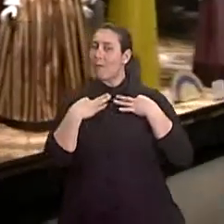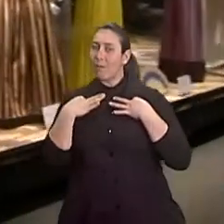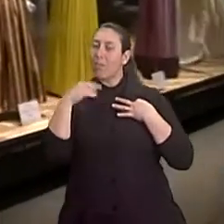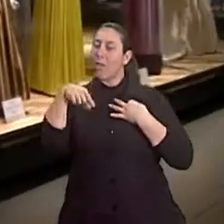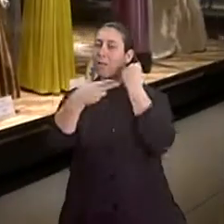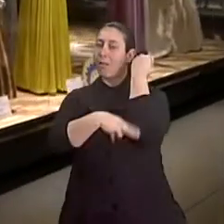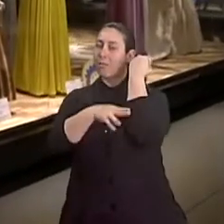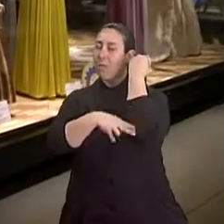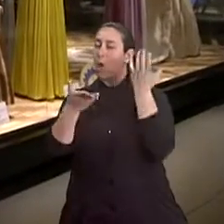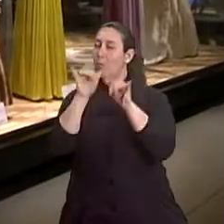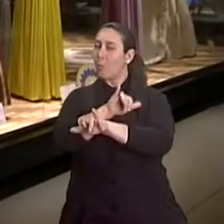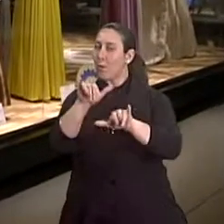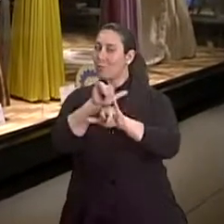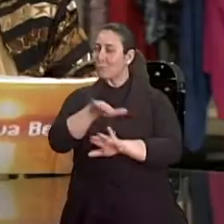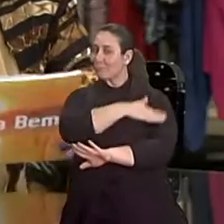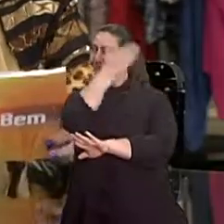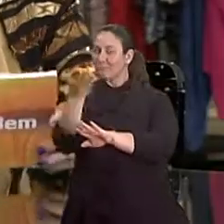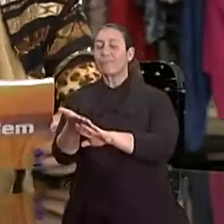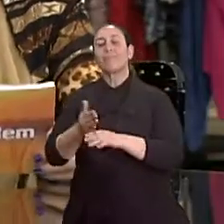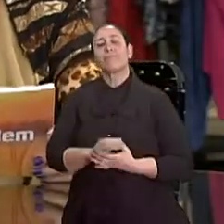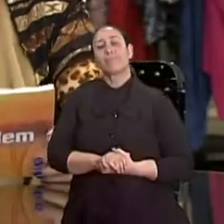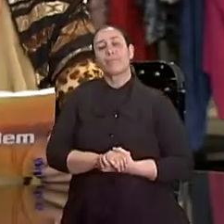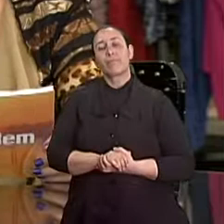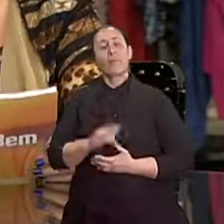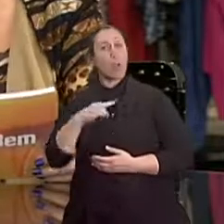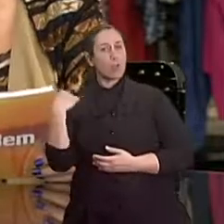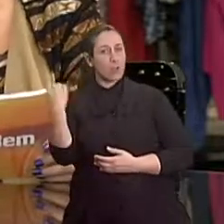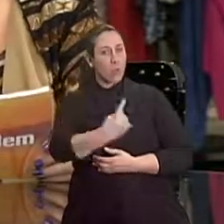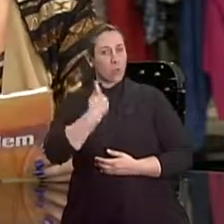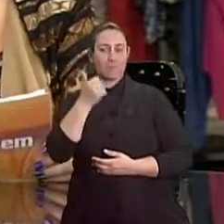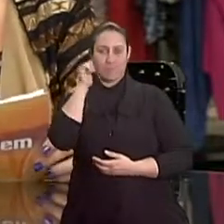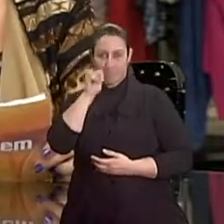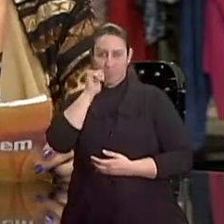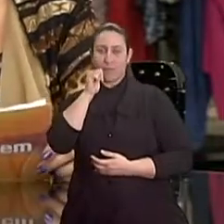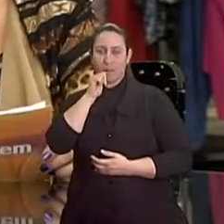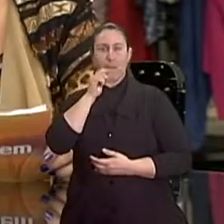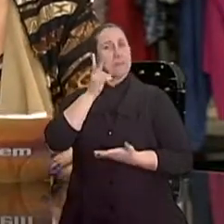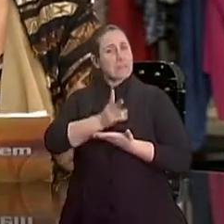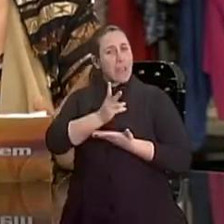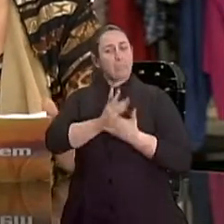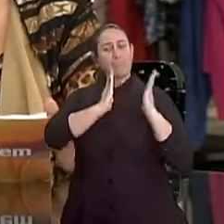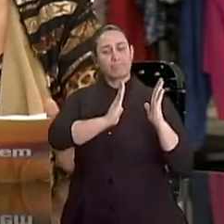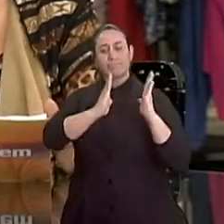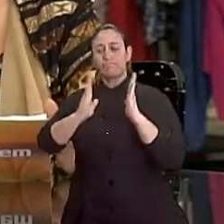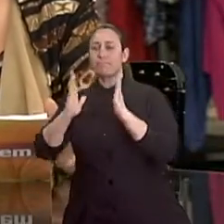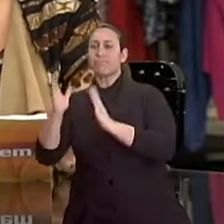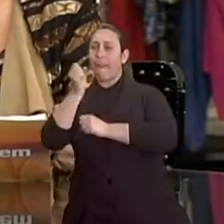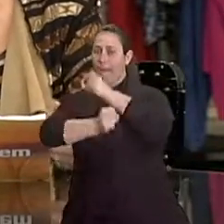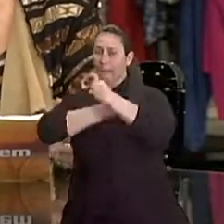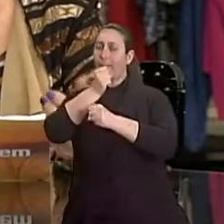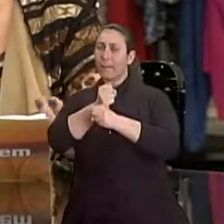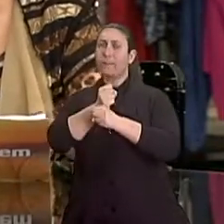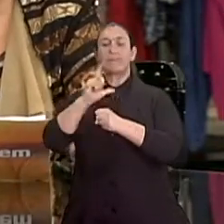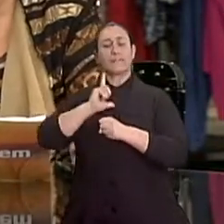programa inteirinho sobre o museu. Nós mulheres vivemos a cada estação do ano um dilema, né?